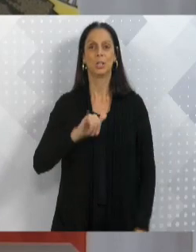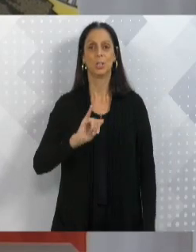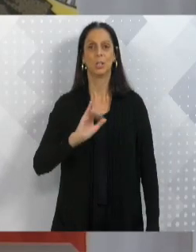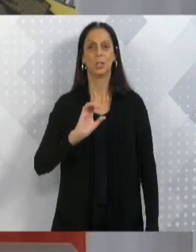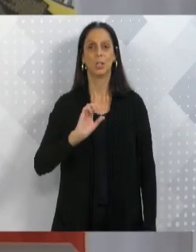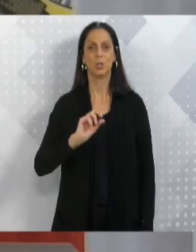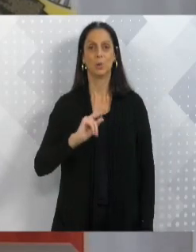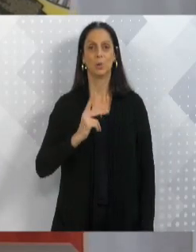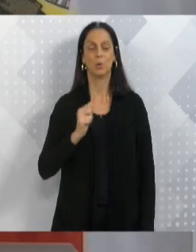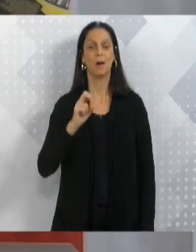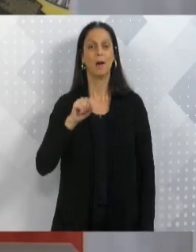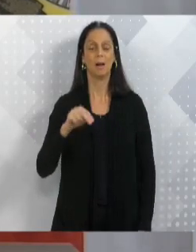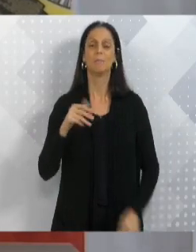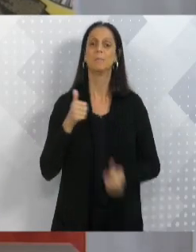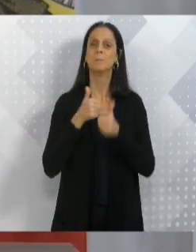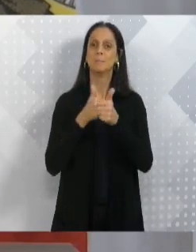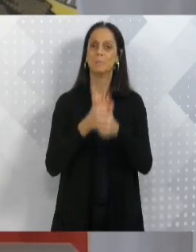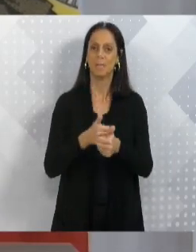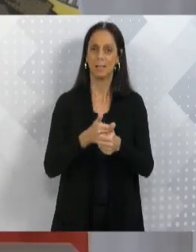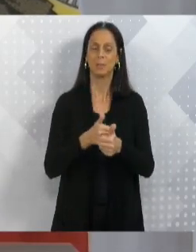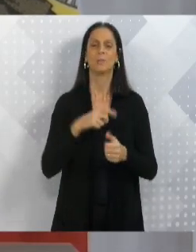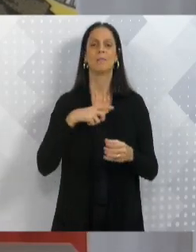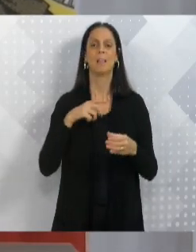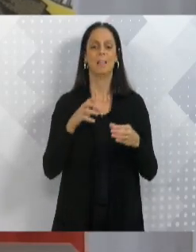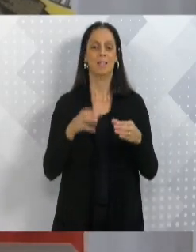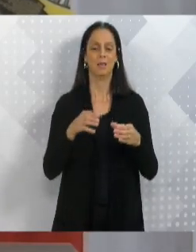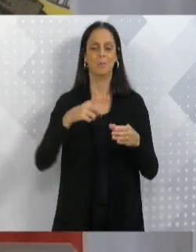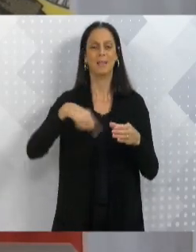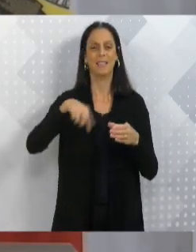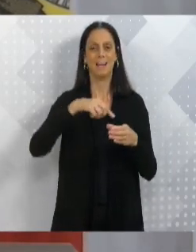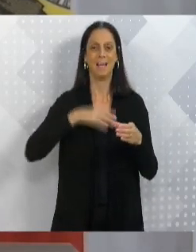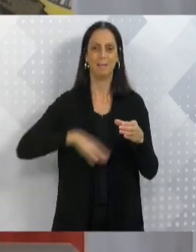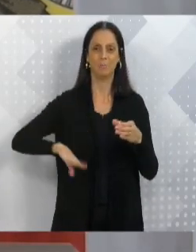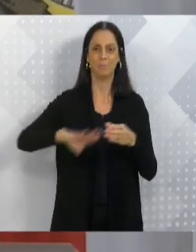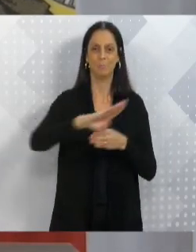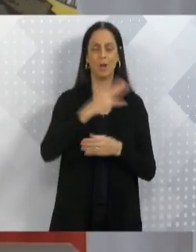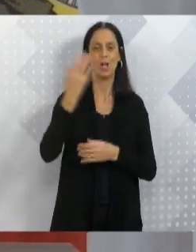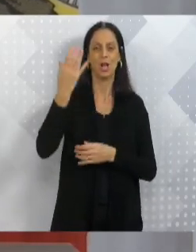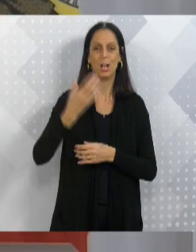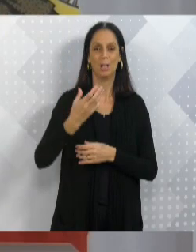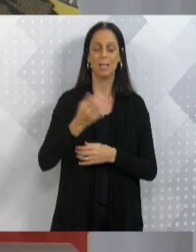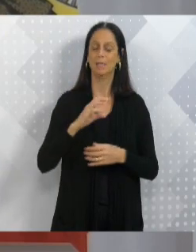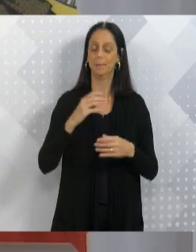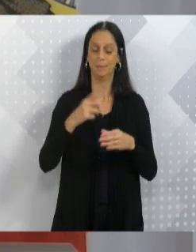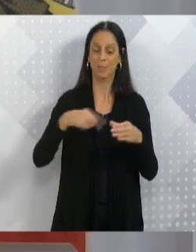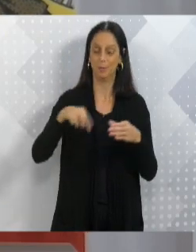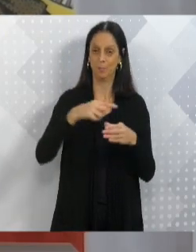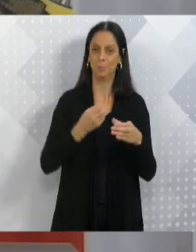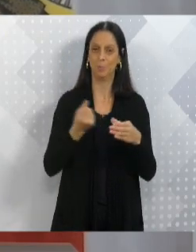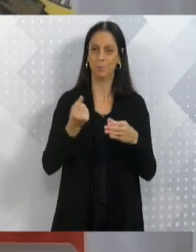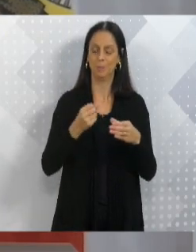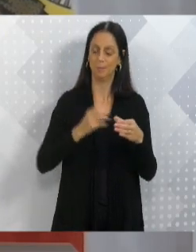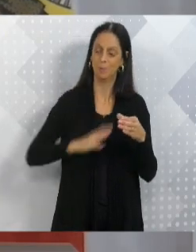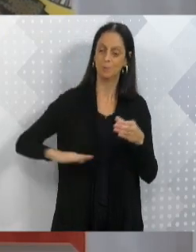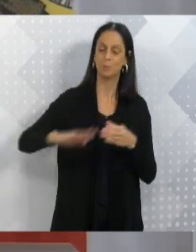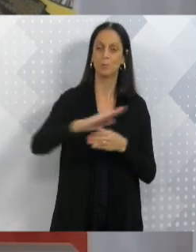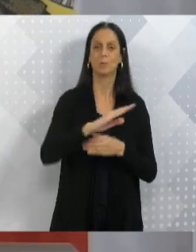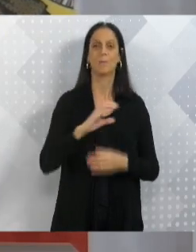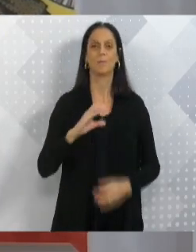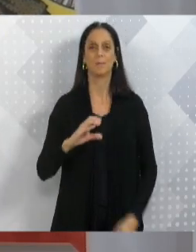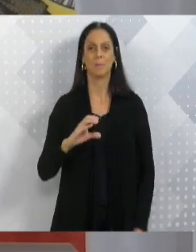ali conhecido, próximo ao Leite Trevo, como é conhecido, celeiro do Vale, perdão, celeiro do Vale transversal